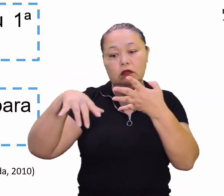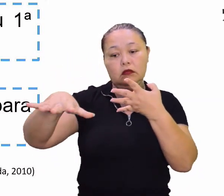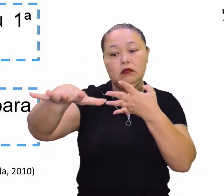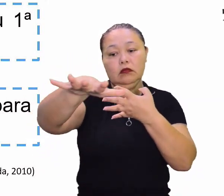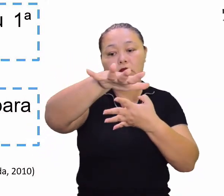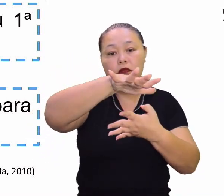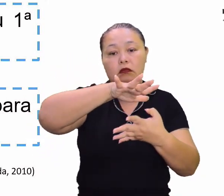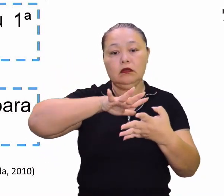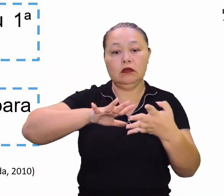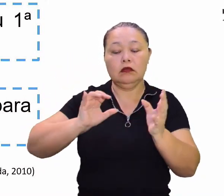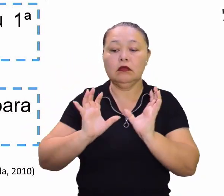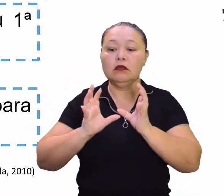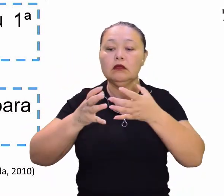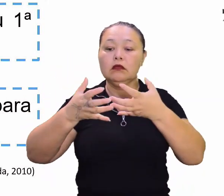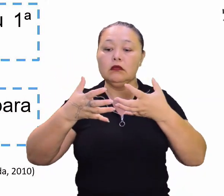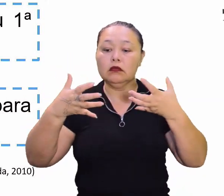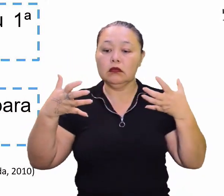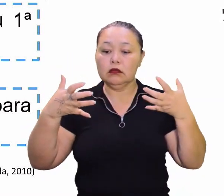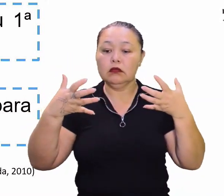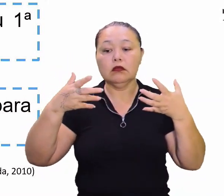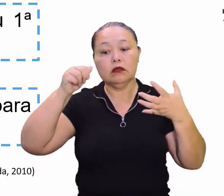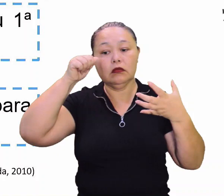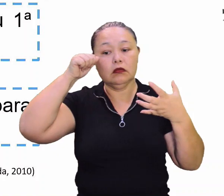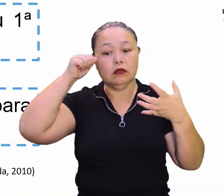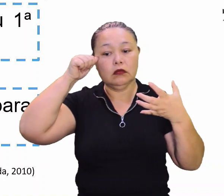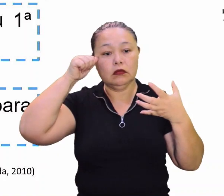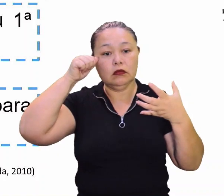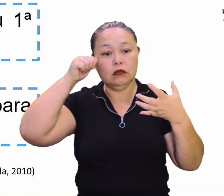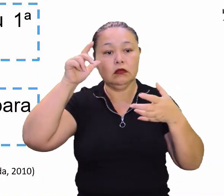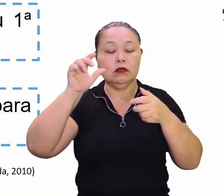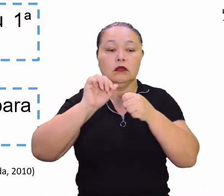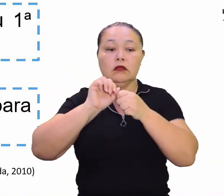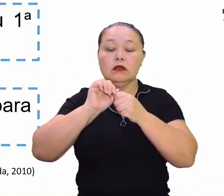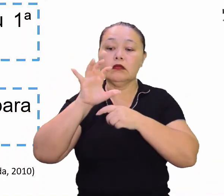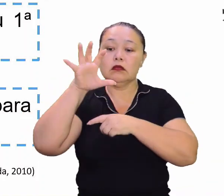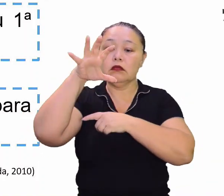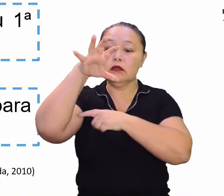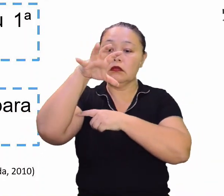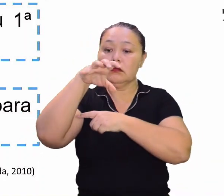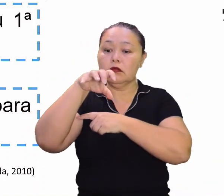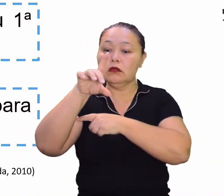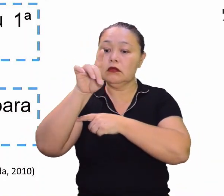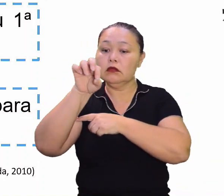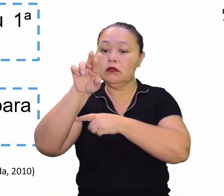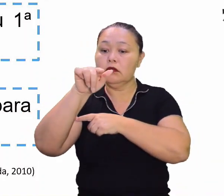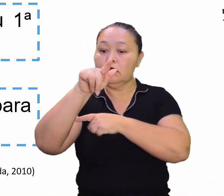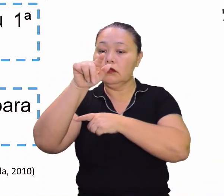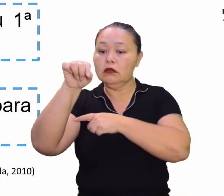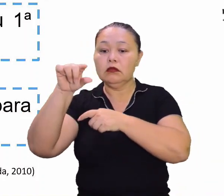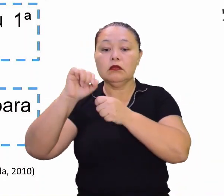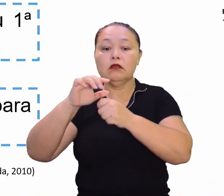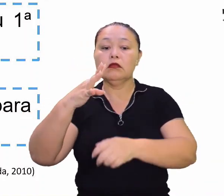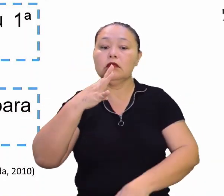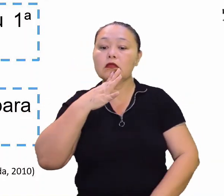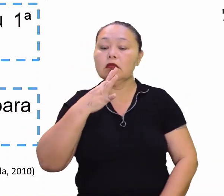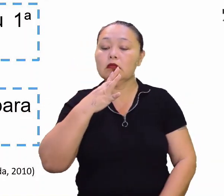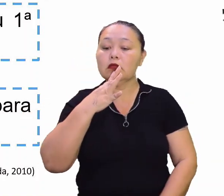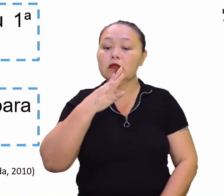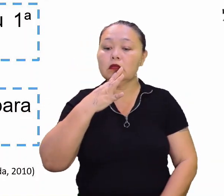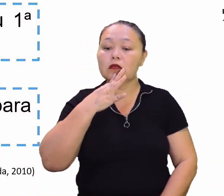o título de tigres asiáticos ou dragões asiáticos, conhecidos